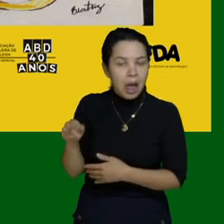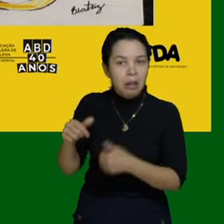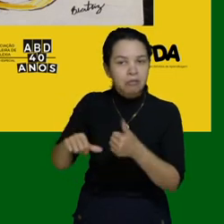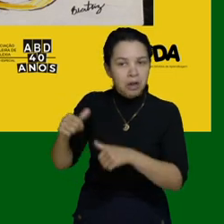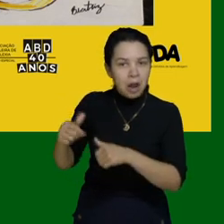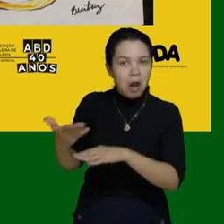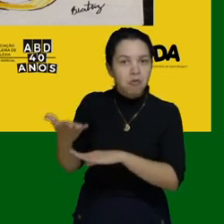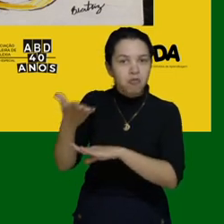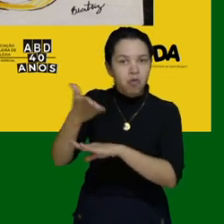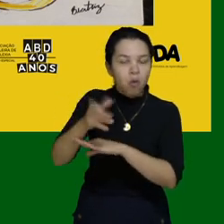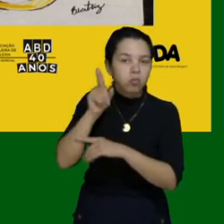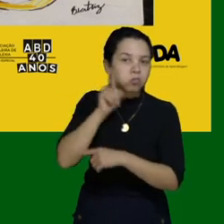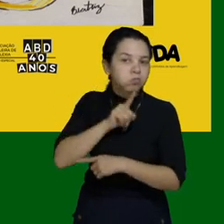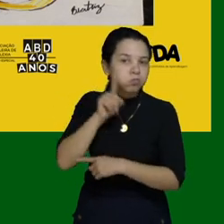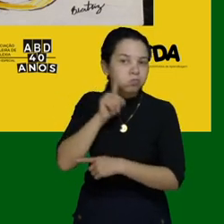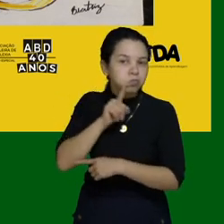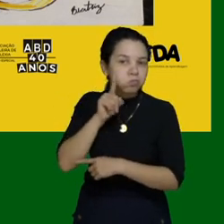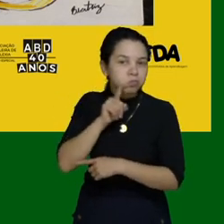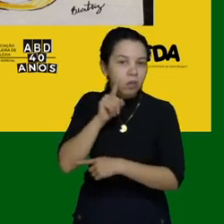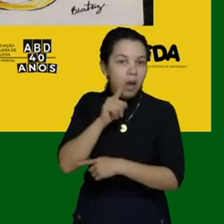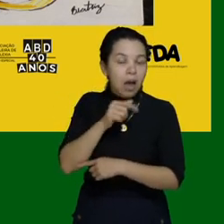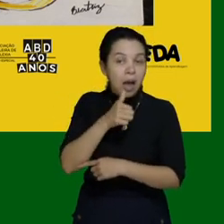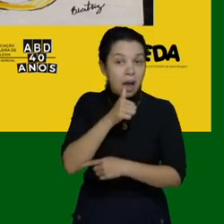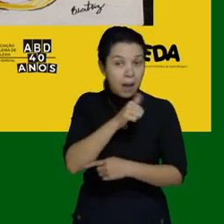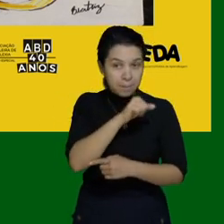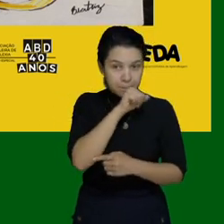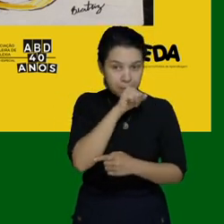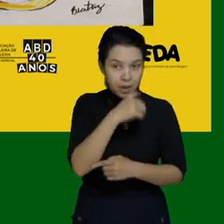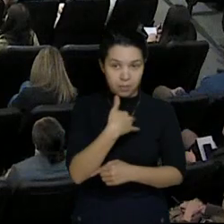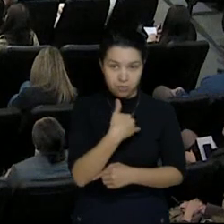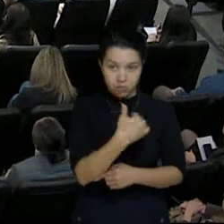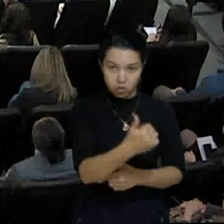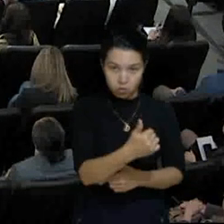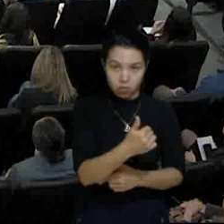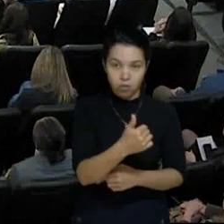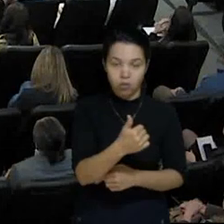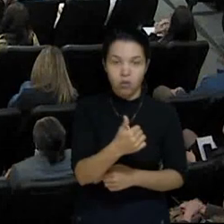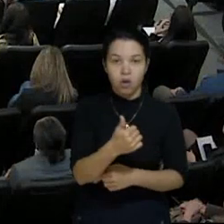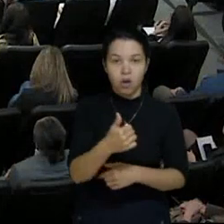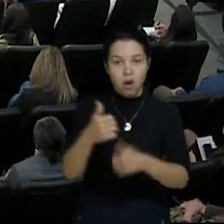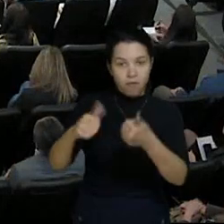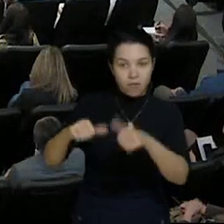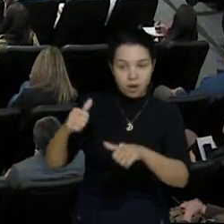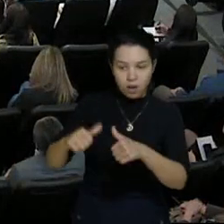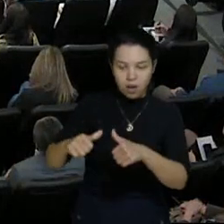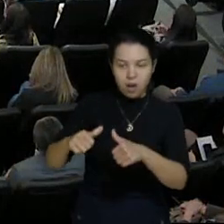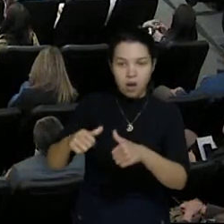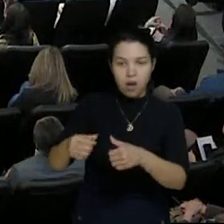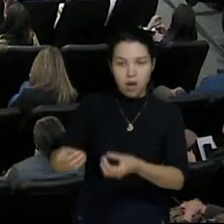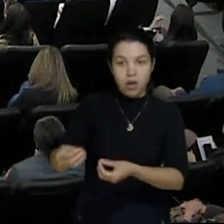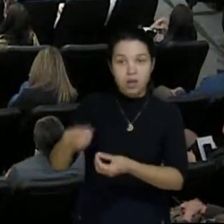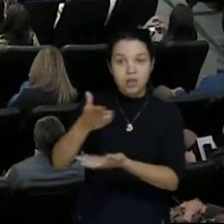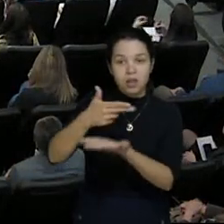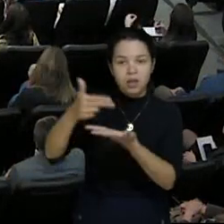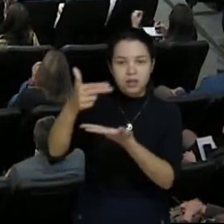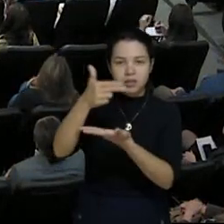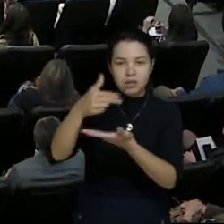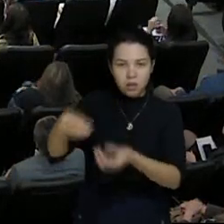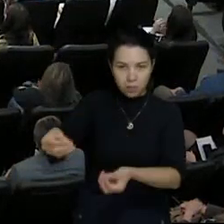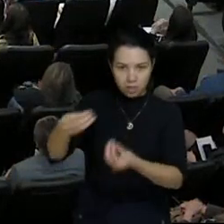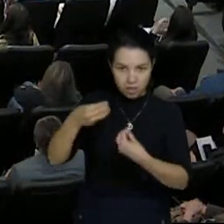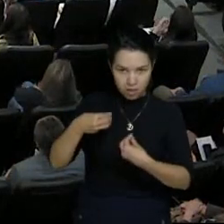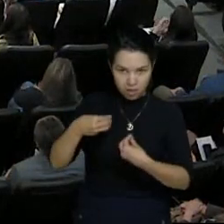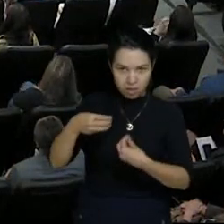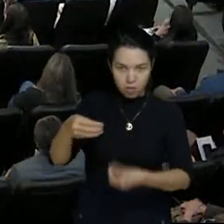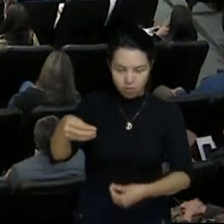me chamou como eu tava lá no Congresso para reavaliar Então ela me deu esse desenho falou por que esse desenho né Ela falou porque